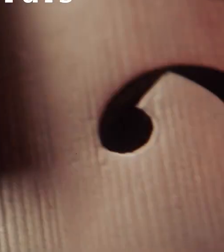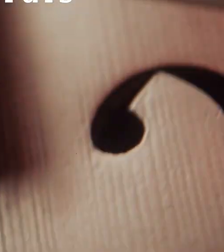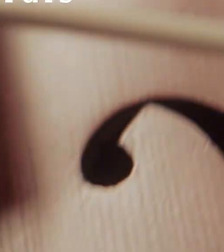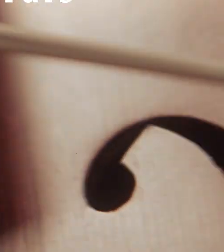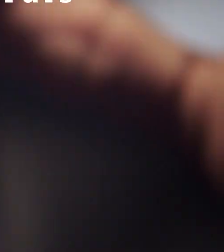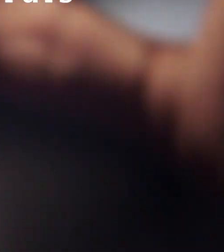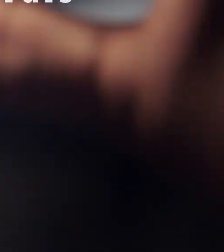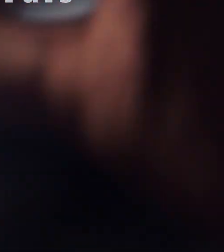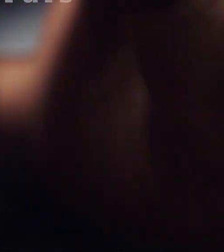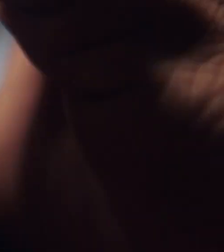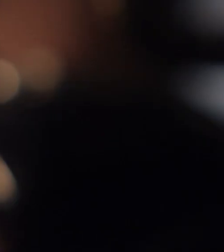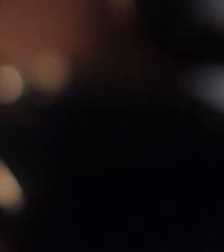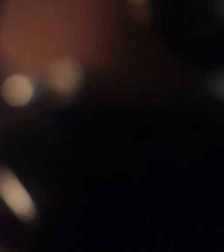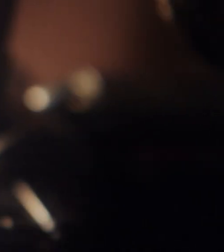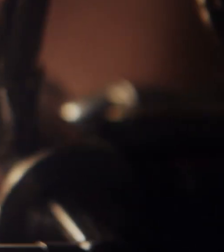Filarmônica de Minas Gerais